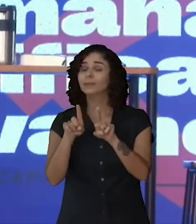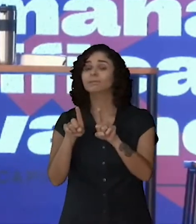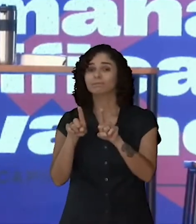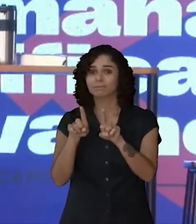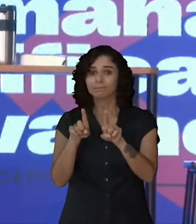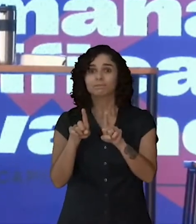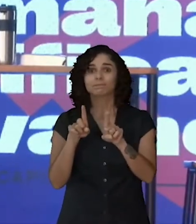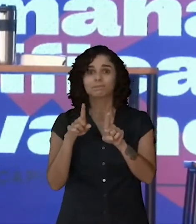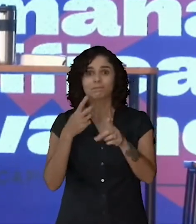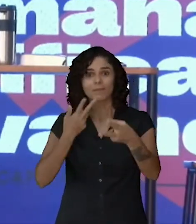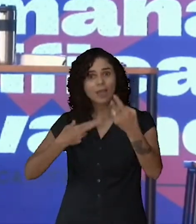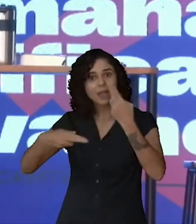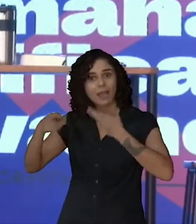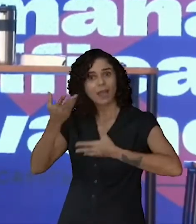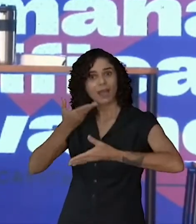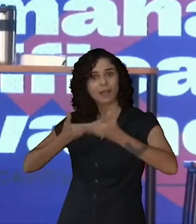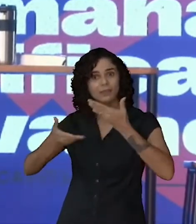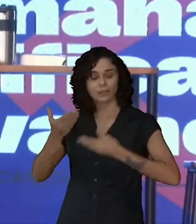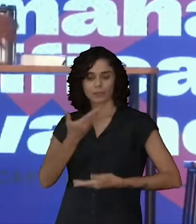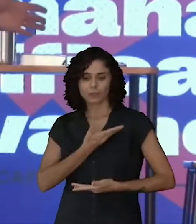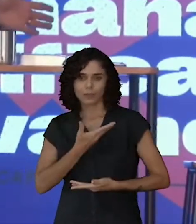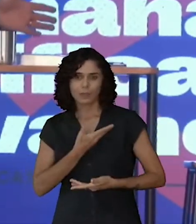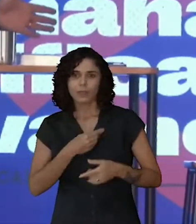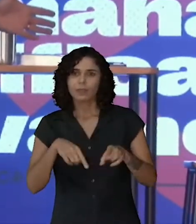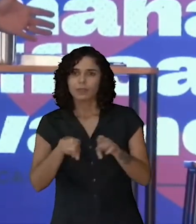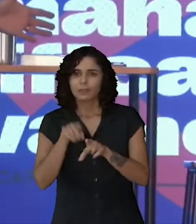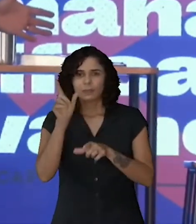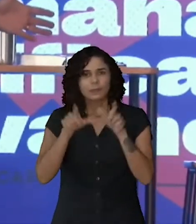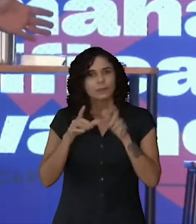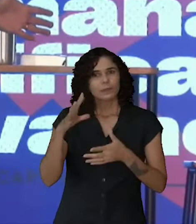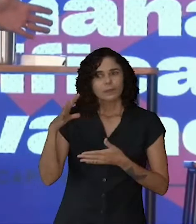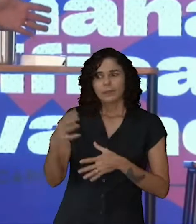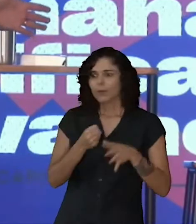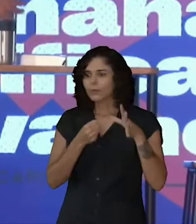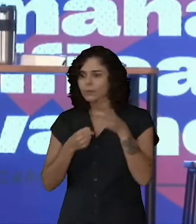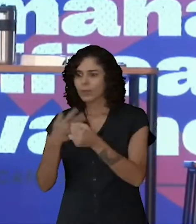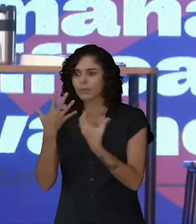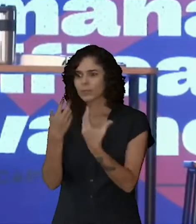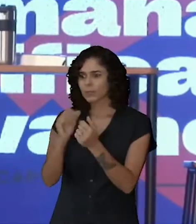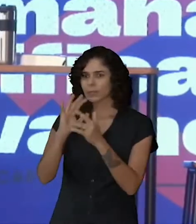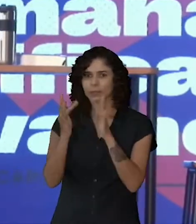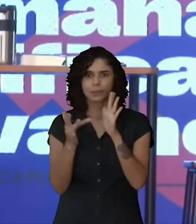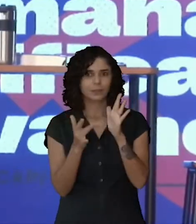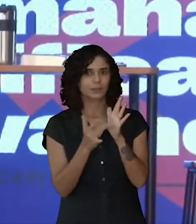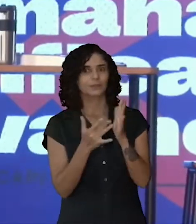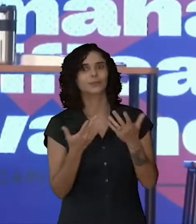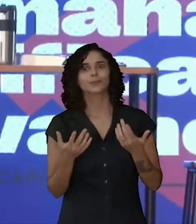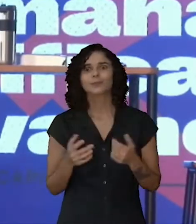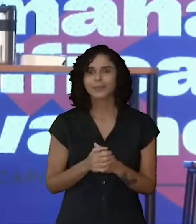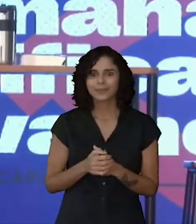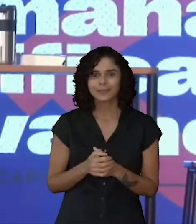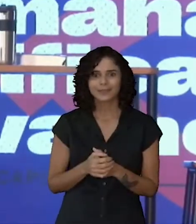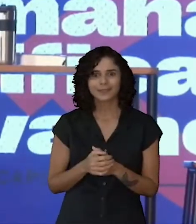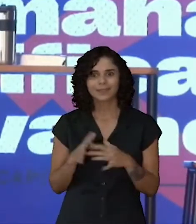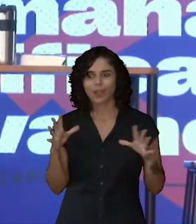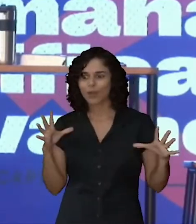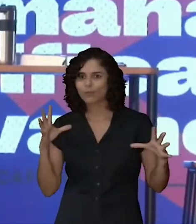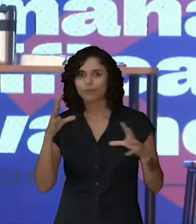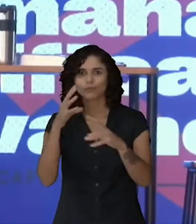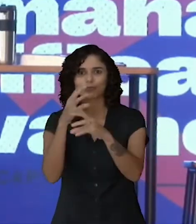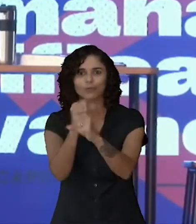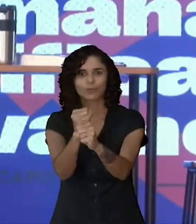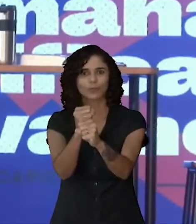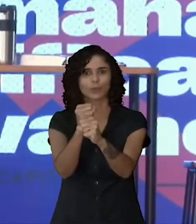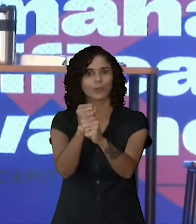no nosso relacionamento com nossos amigos, pessoas sendo salvas. E essa soma de dezenas e dezenas dá mais